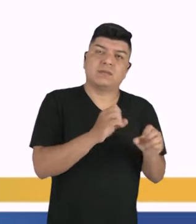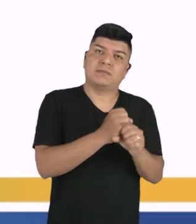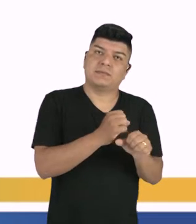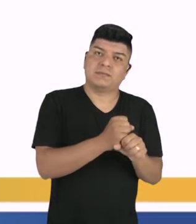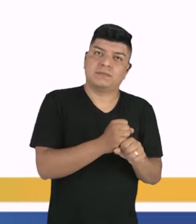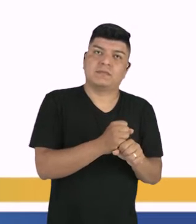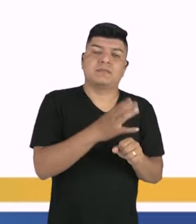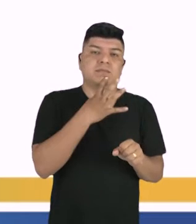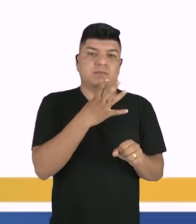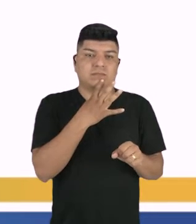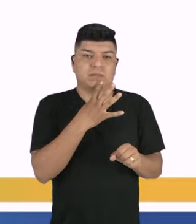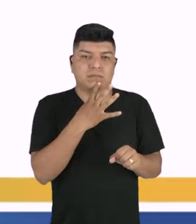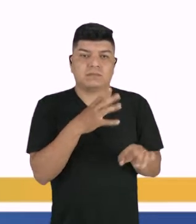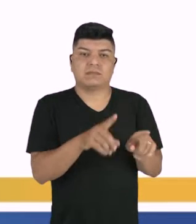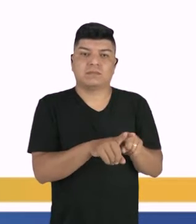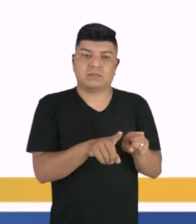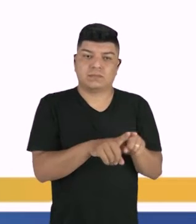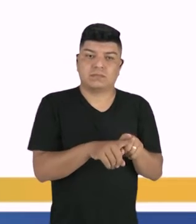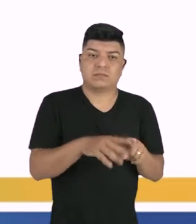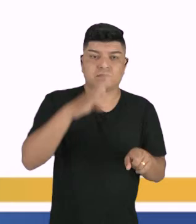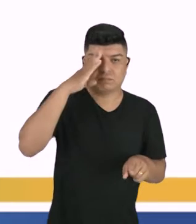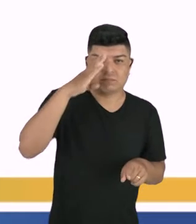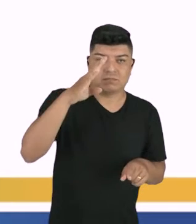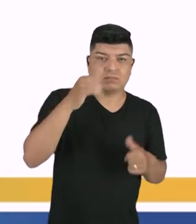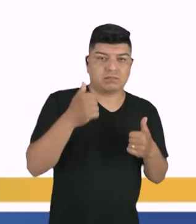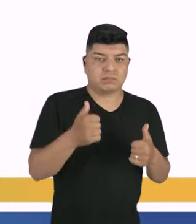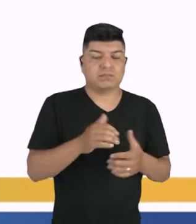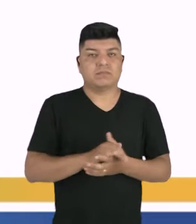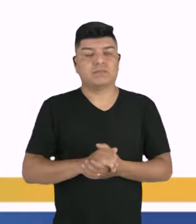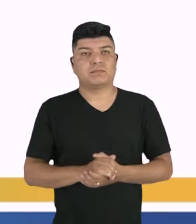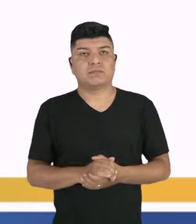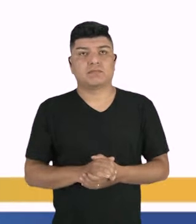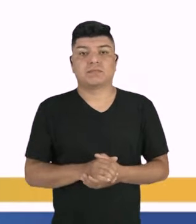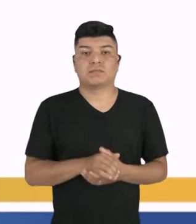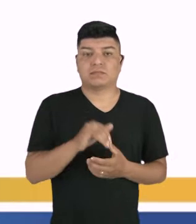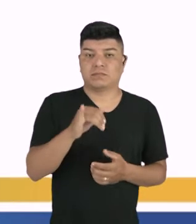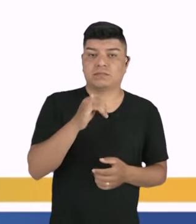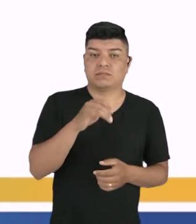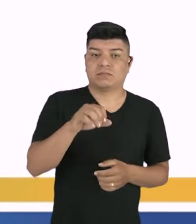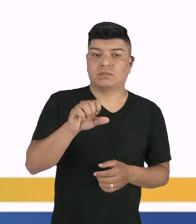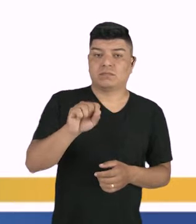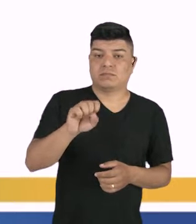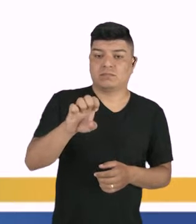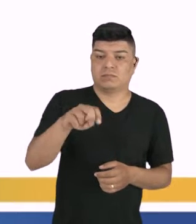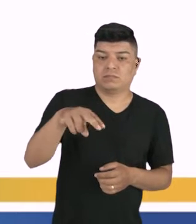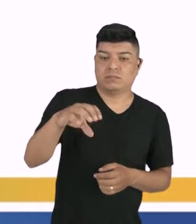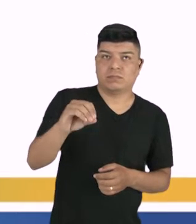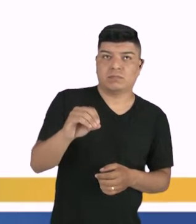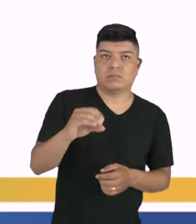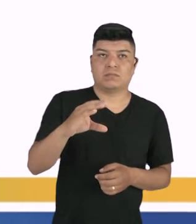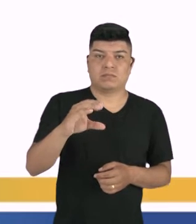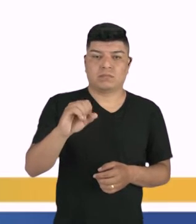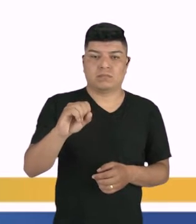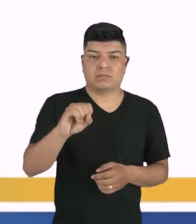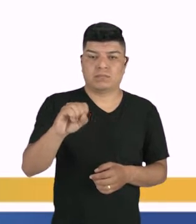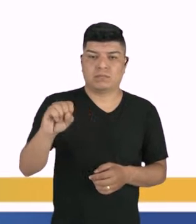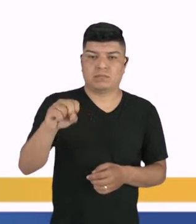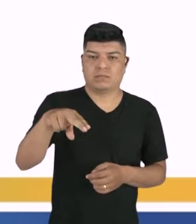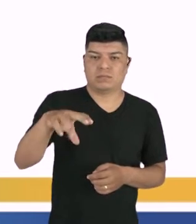trigonométricas, conhecê-las vai ser vital. Então, você conhece seno, com certeza, o